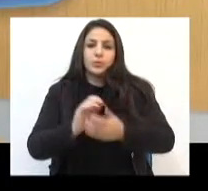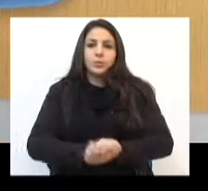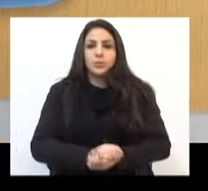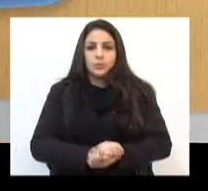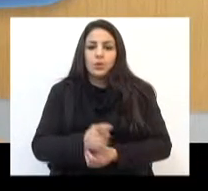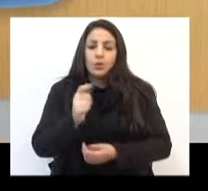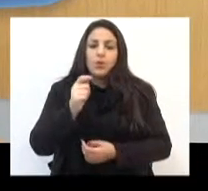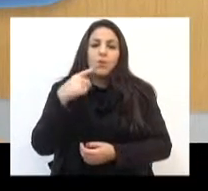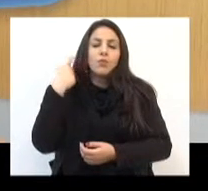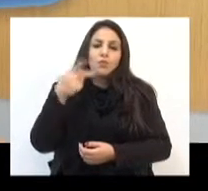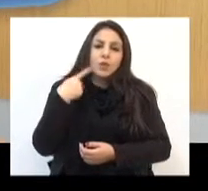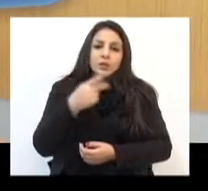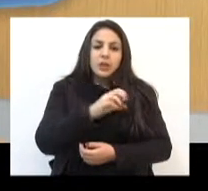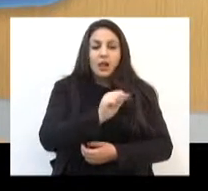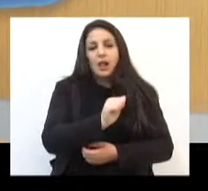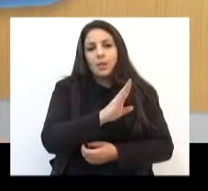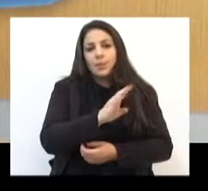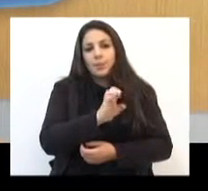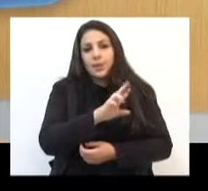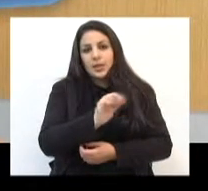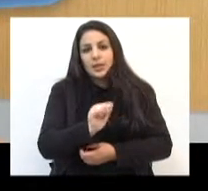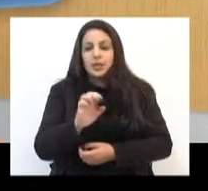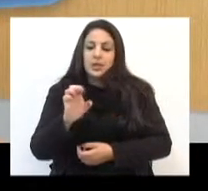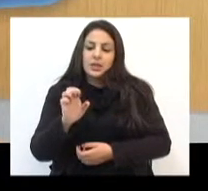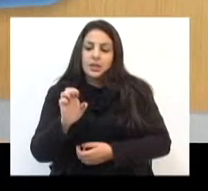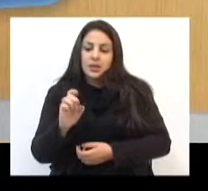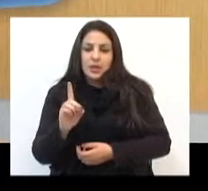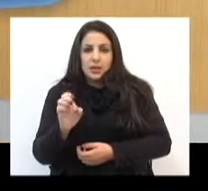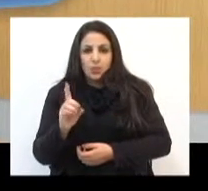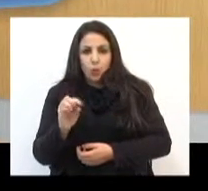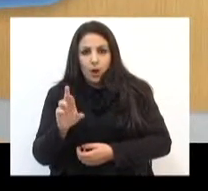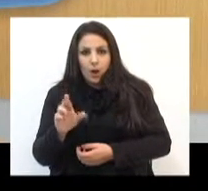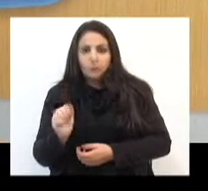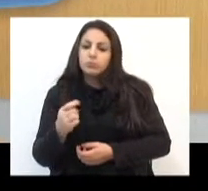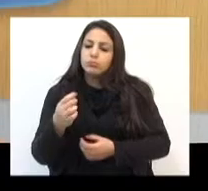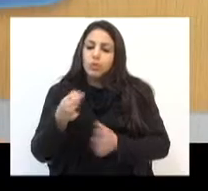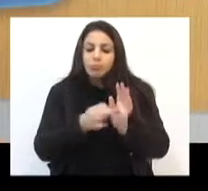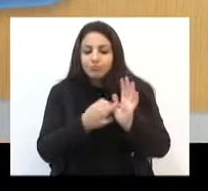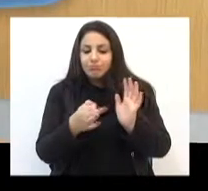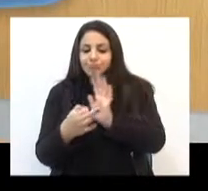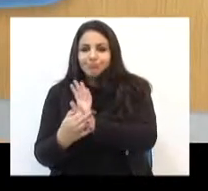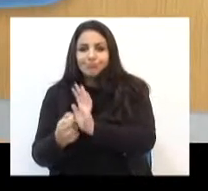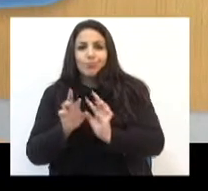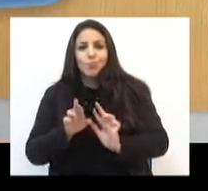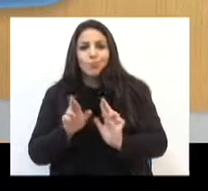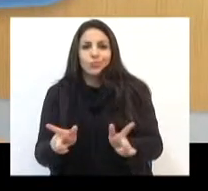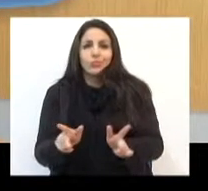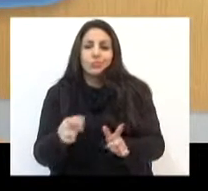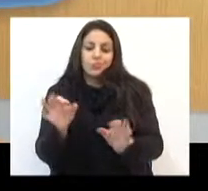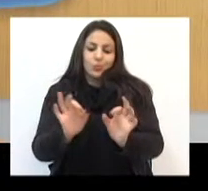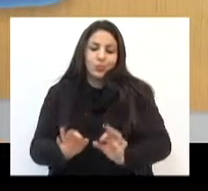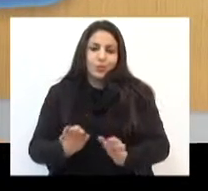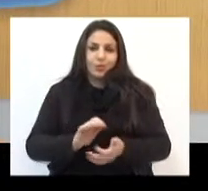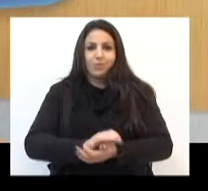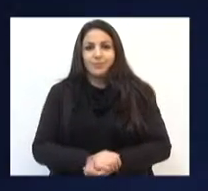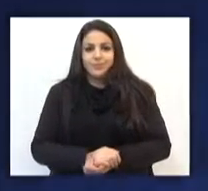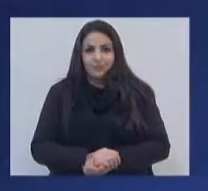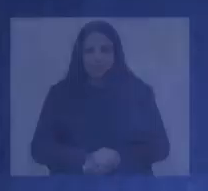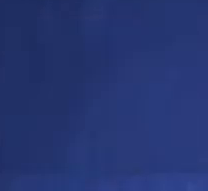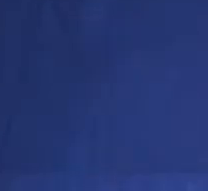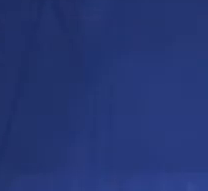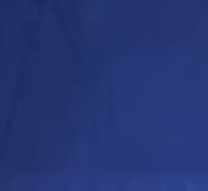a orçamentação para a conclusão e reativação do sistema de esgoto do presídio regional hoje lá